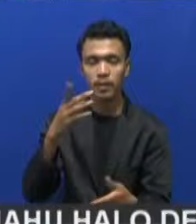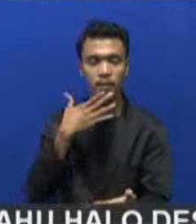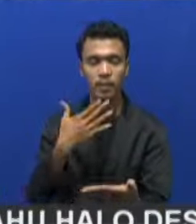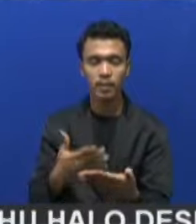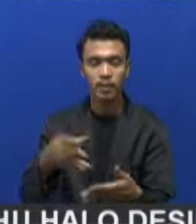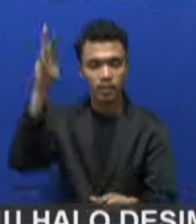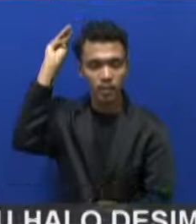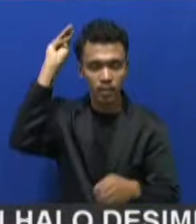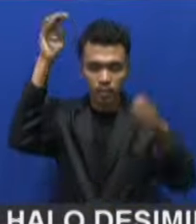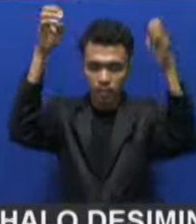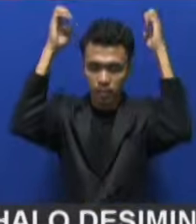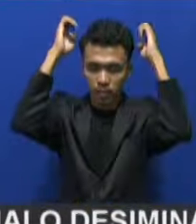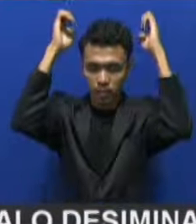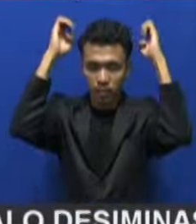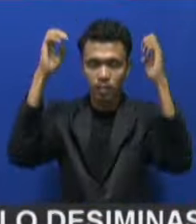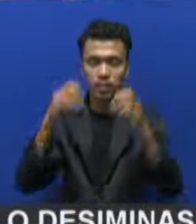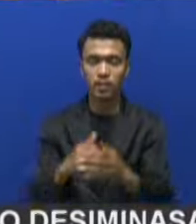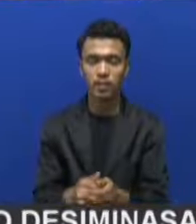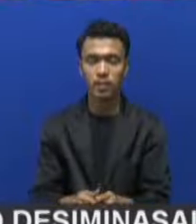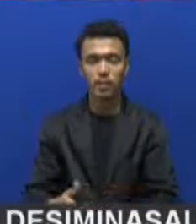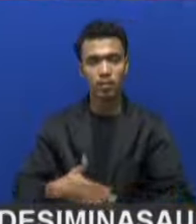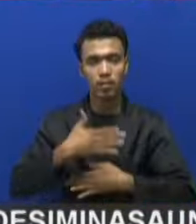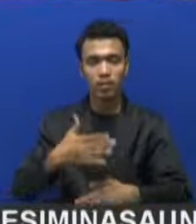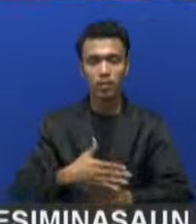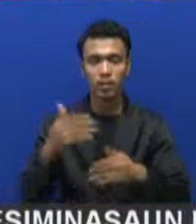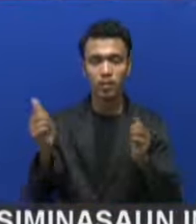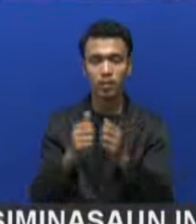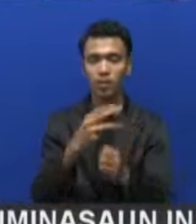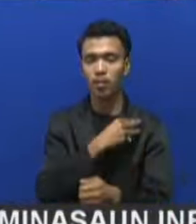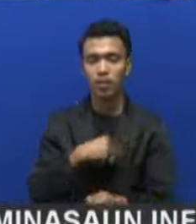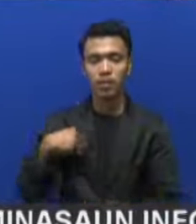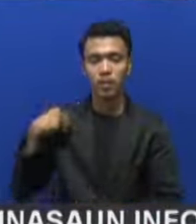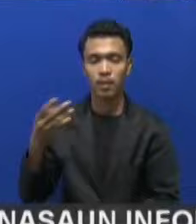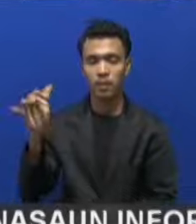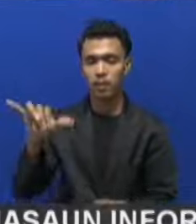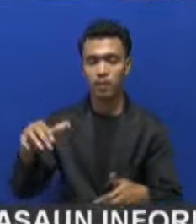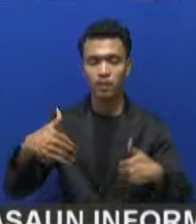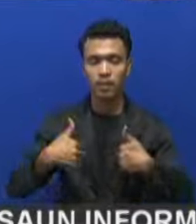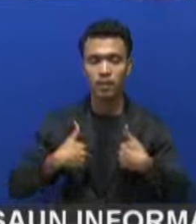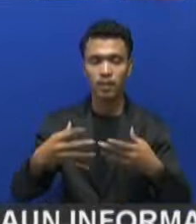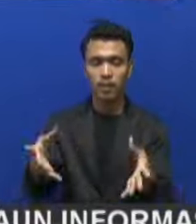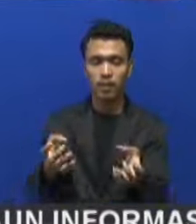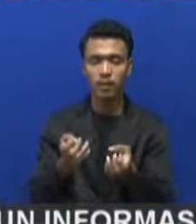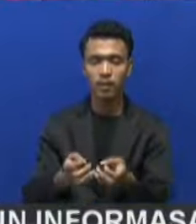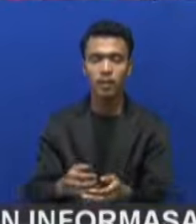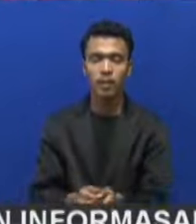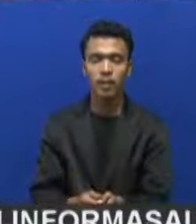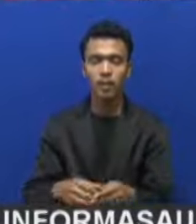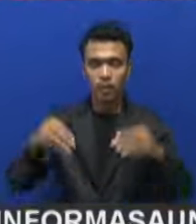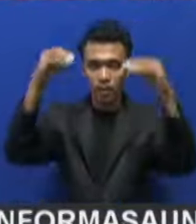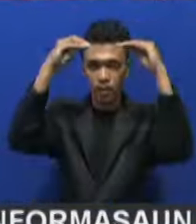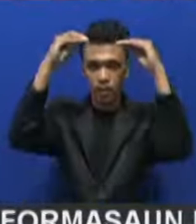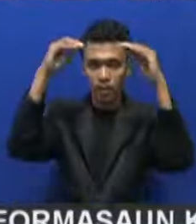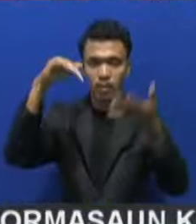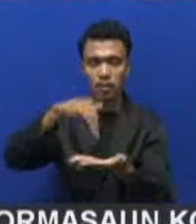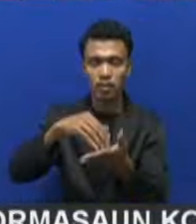Ministra Educação Dulce de Jesus Soares aprecia Madre Par Siranebe iha vontade hanorin labarik sira iha